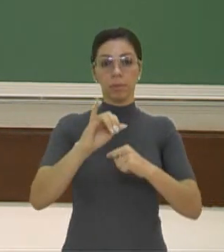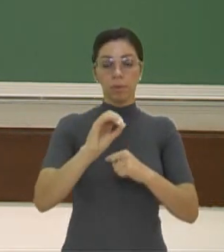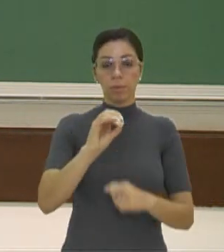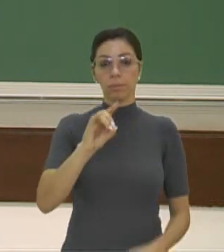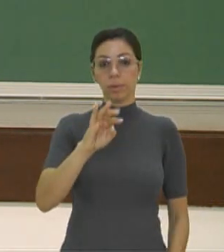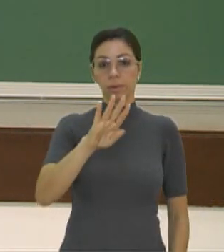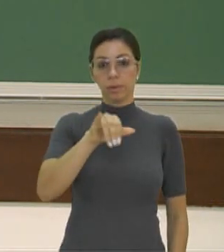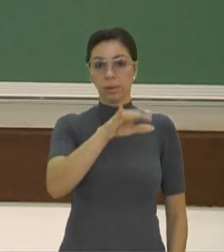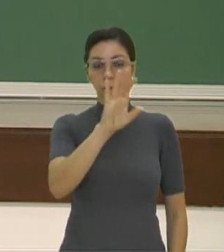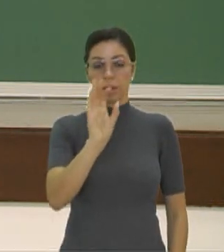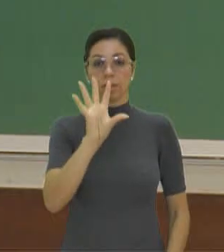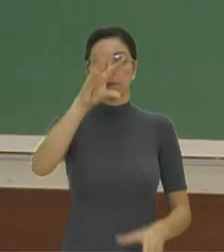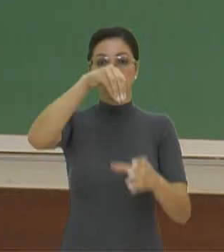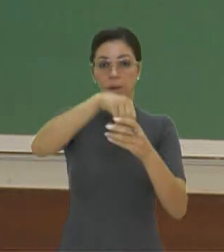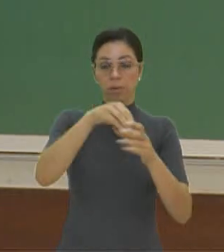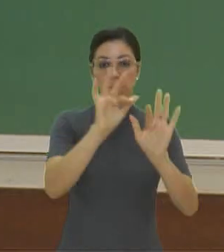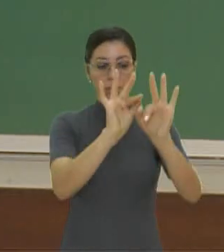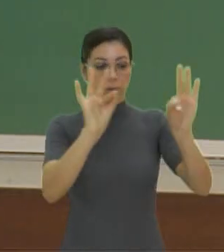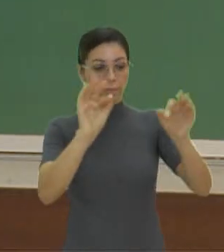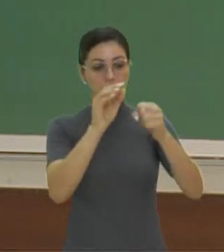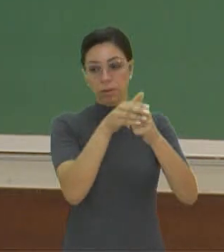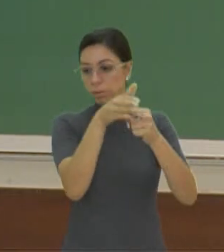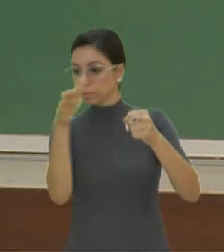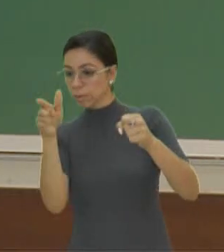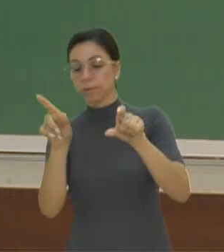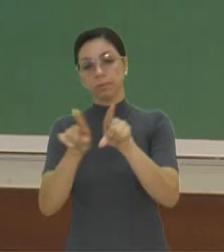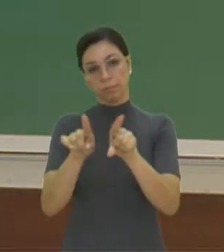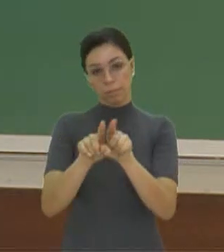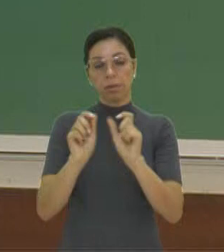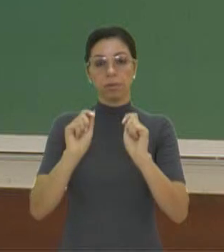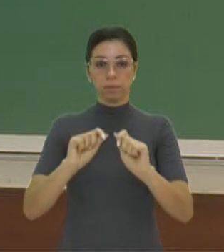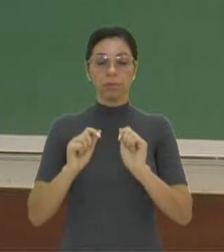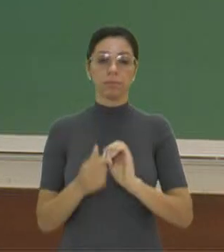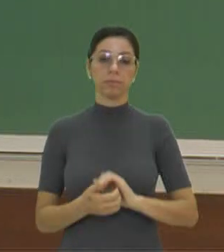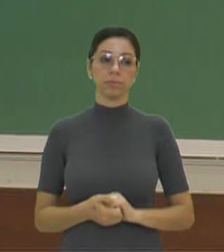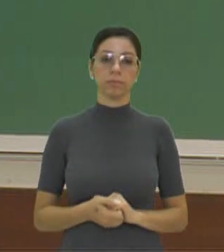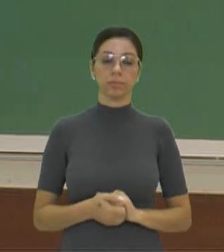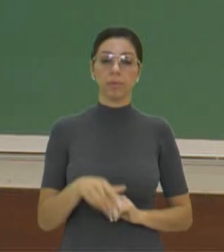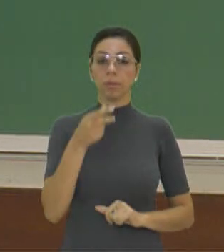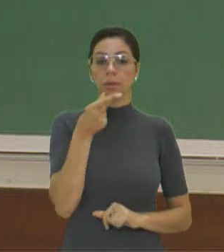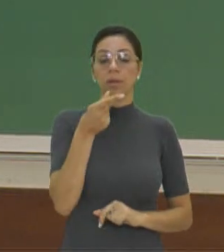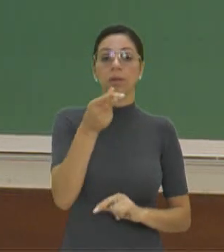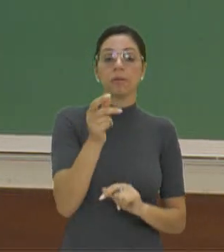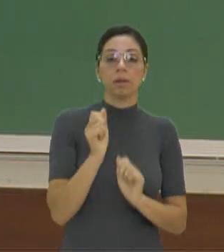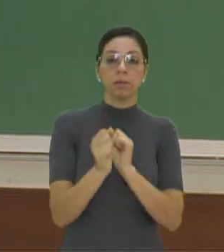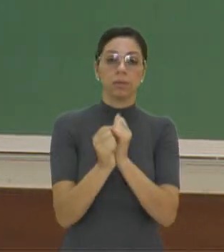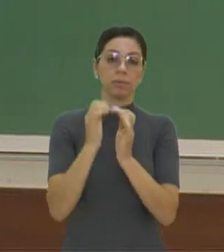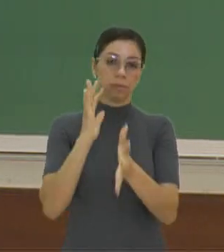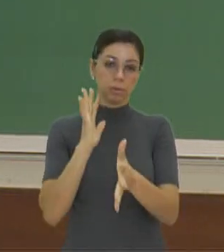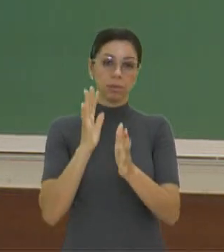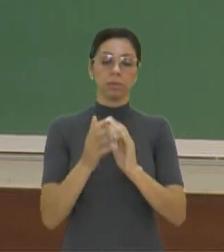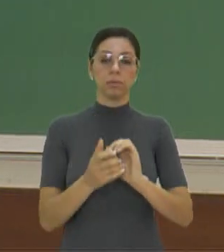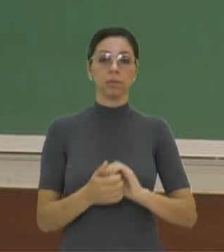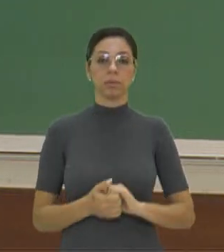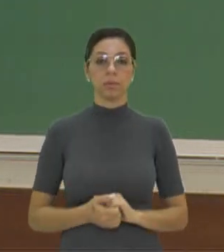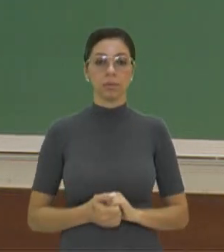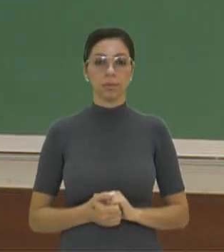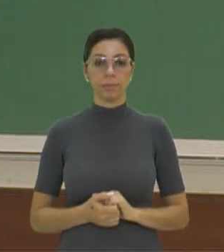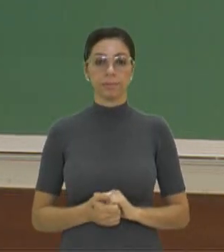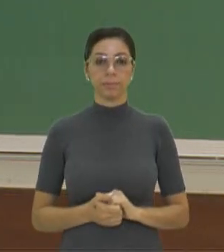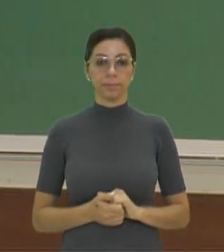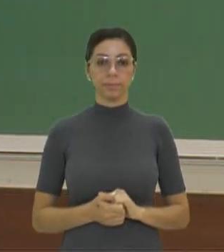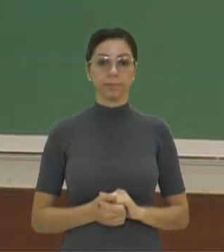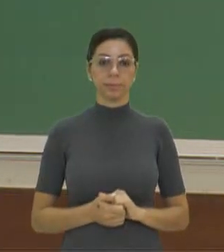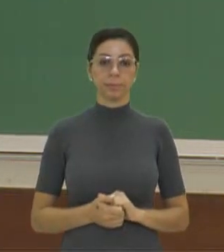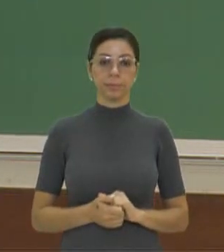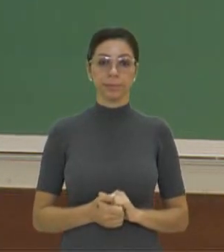exemplo aqui. He speaks fluently. Ele fala, ou ele pronuncia fluentemente. He sang